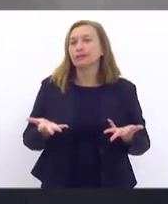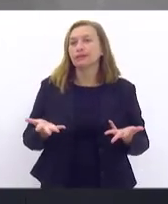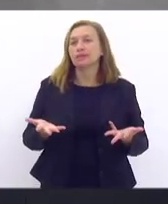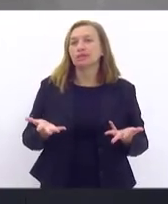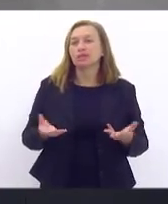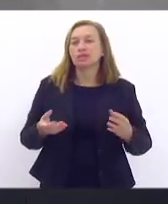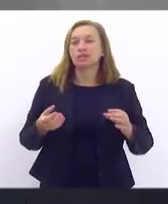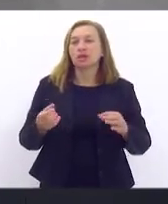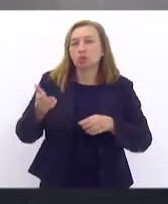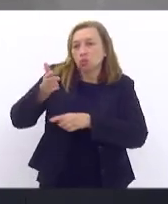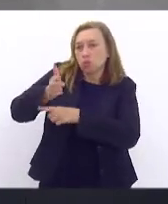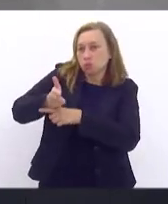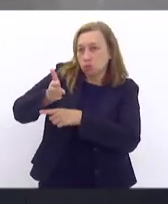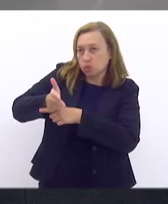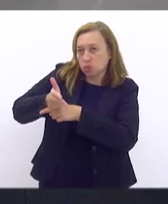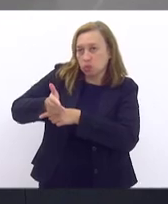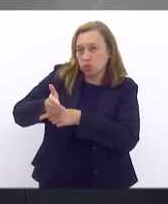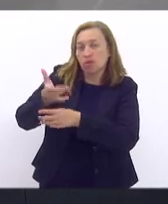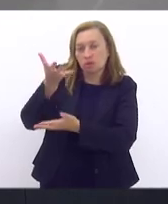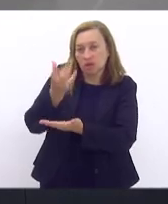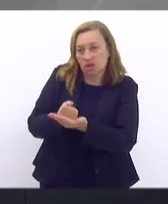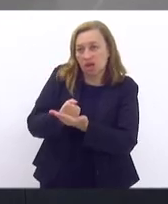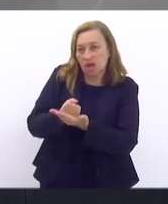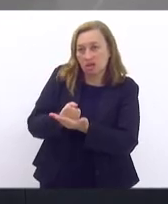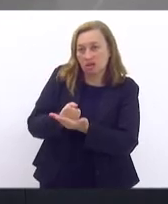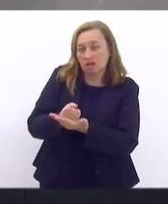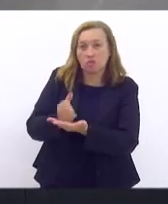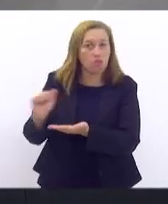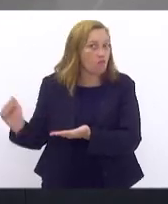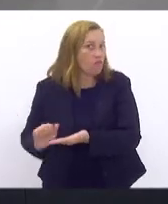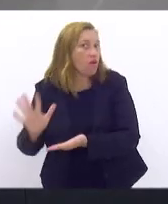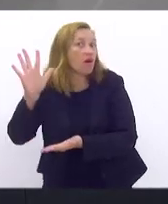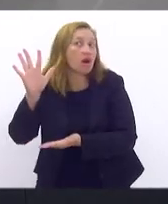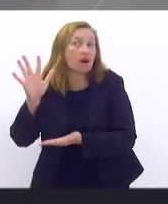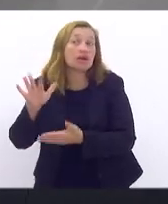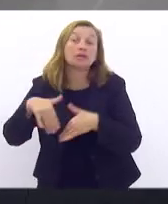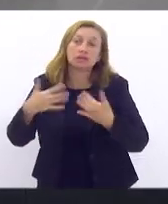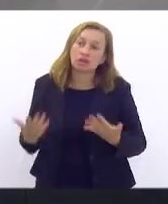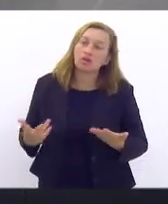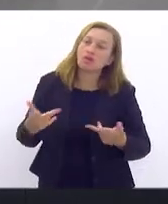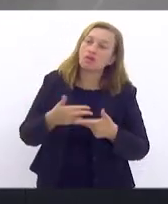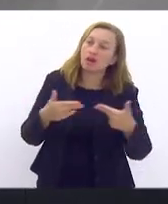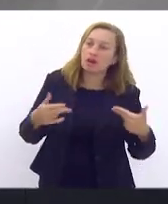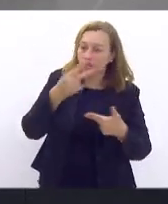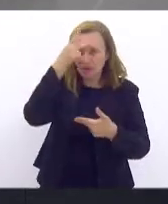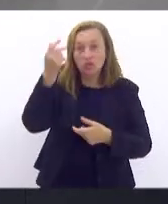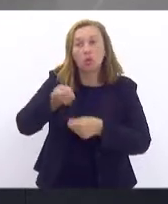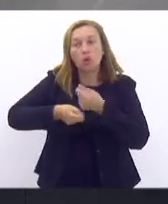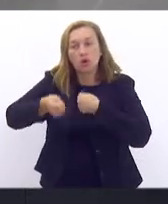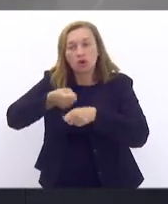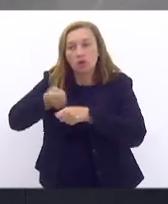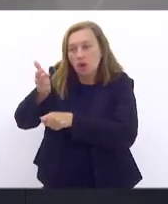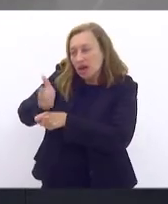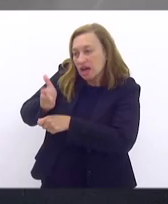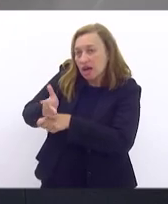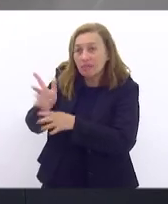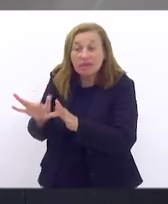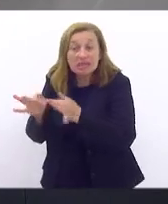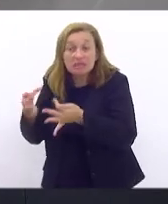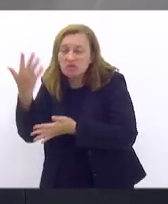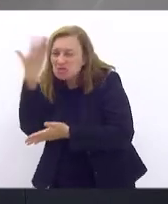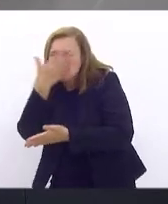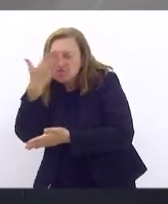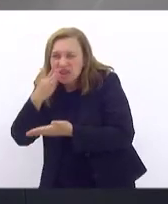as câmeras que gravam, né, elas são caras. Então, muita gente faz economia, coloca aquela câmera que você não vê